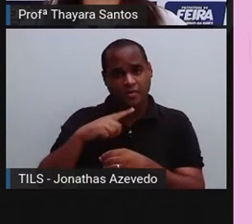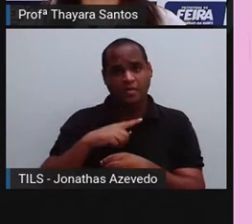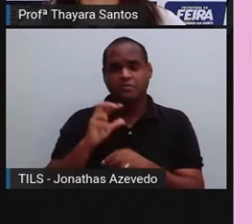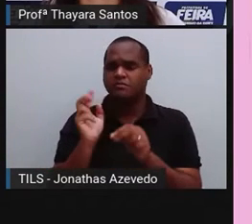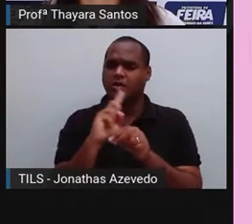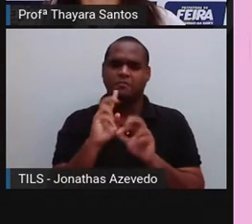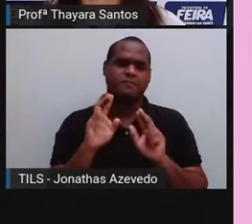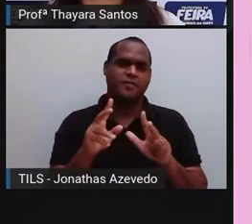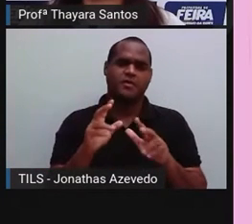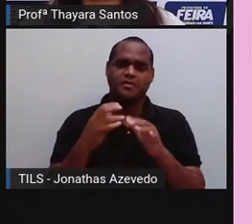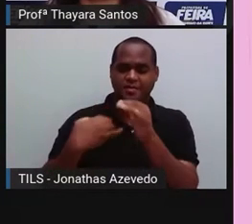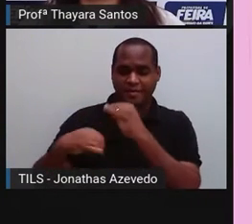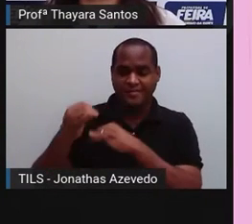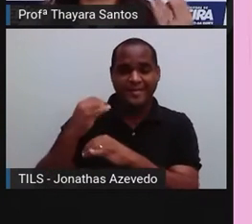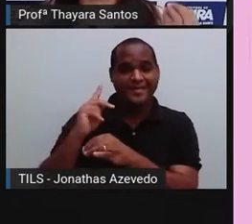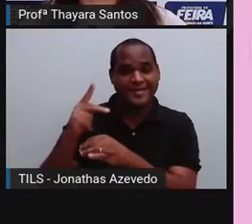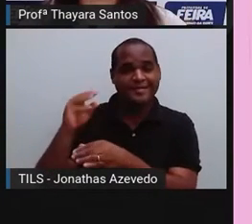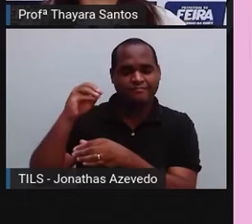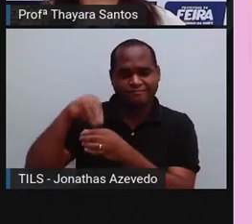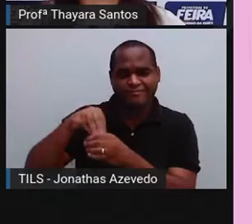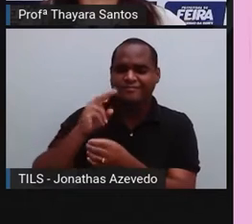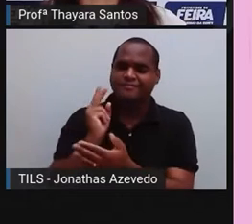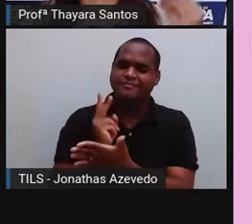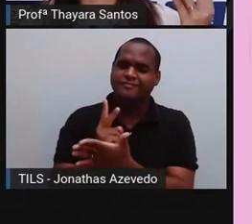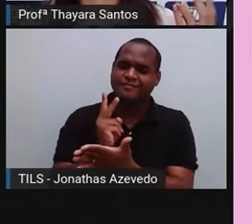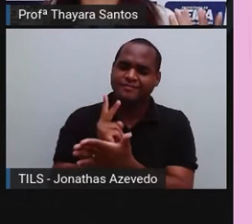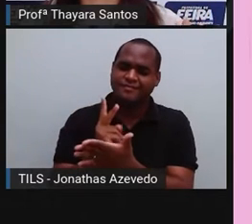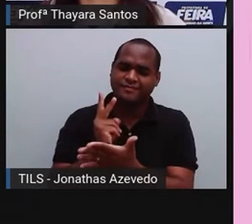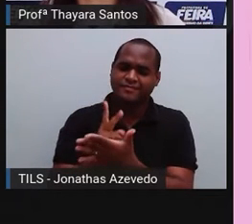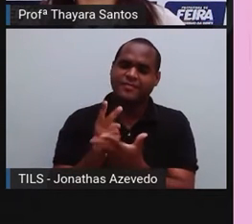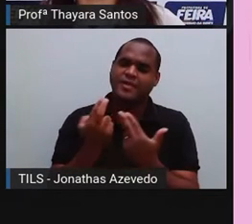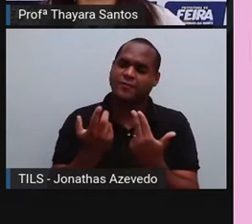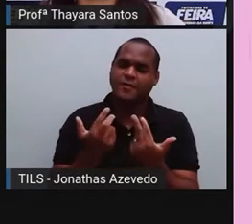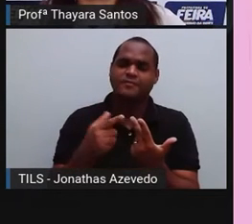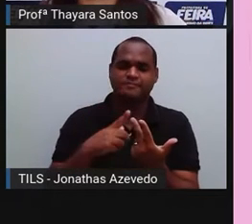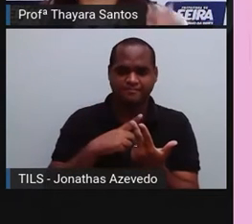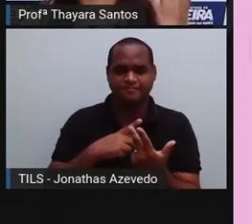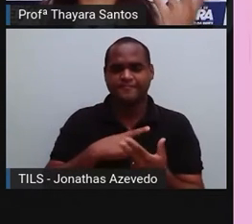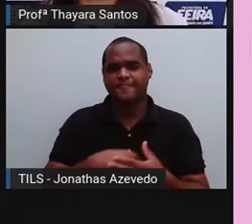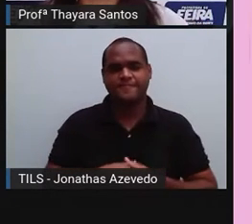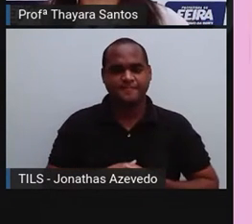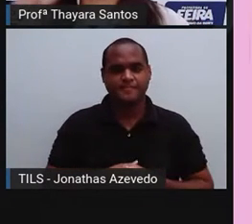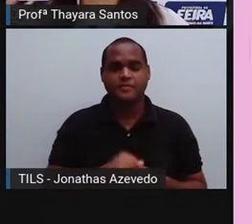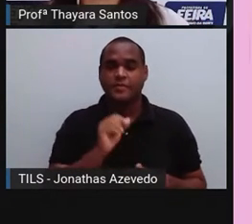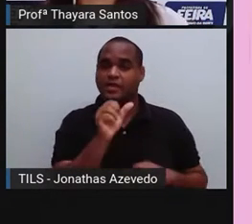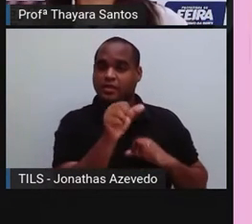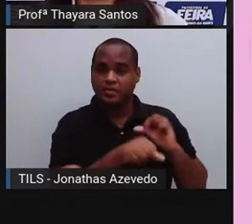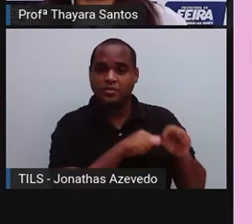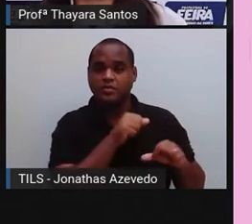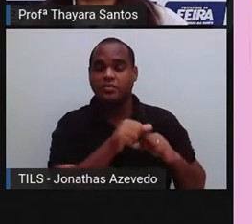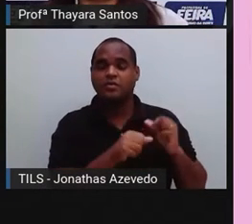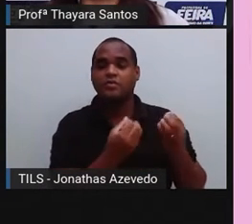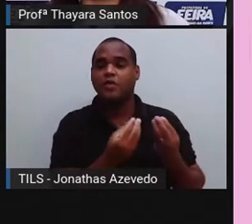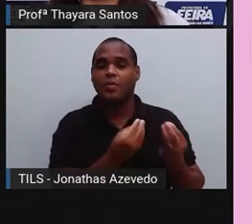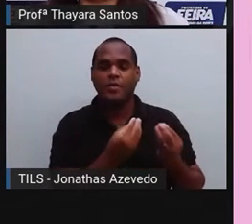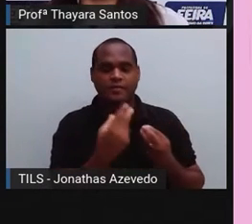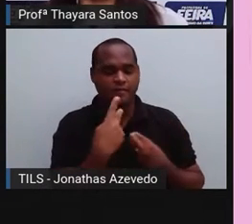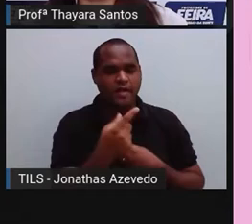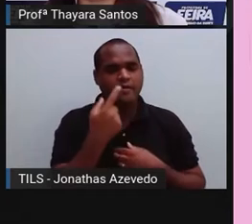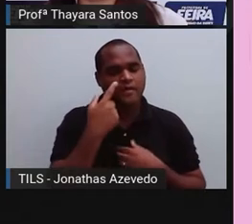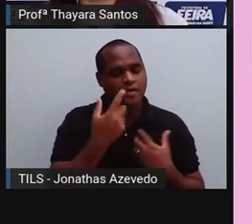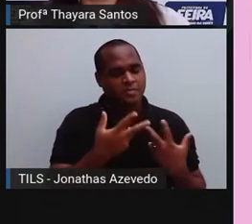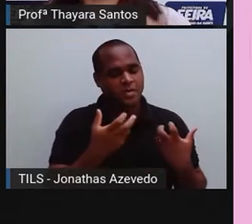a composição química daquela matéria. Ela continua sendo a mesma coisa que ela era antes. Ela só muda o aspecto como a gente